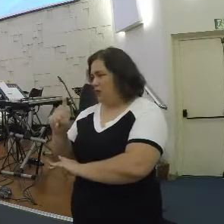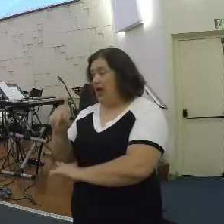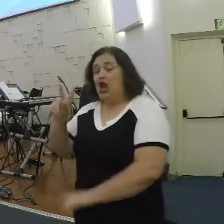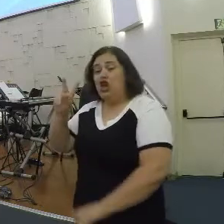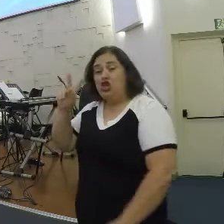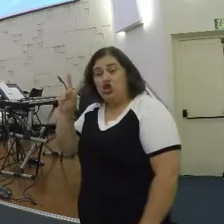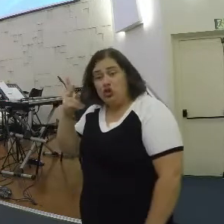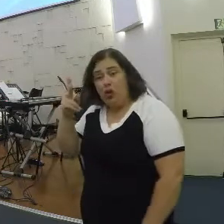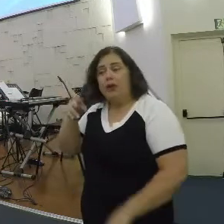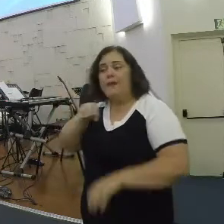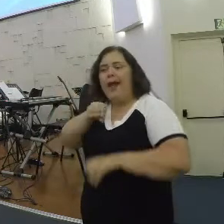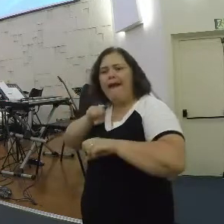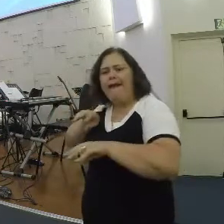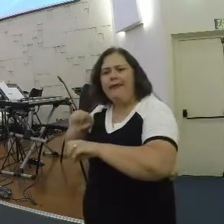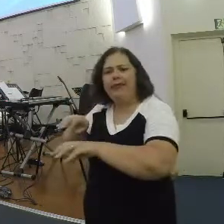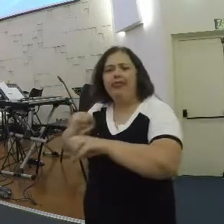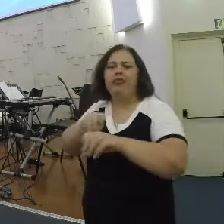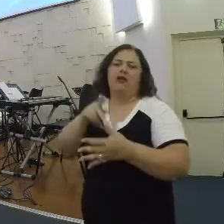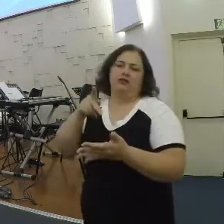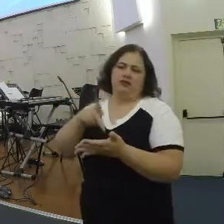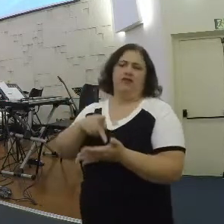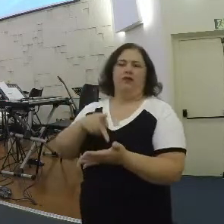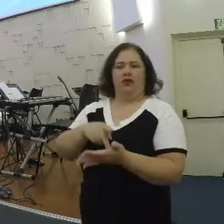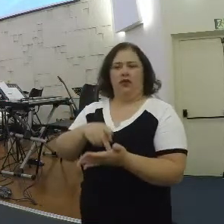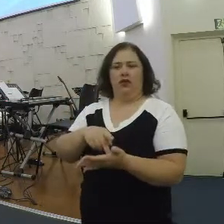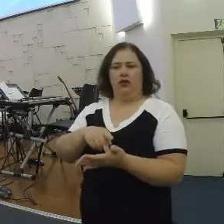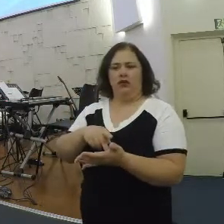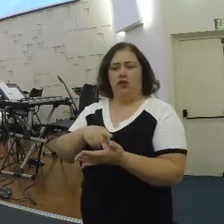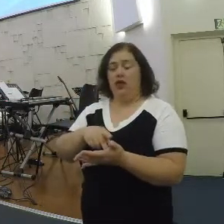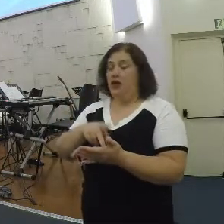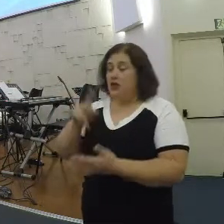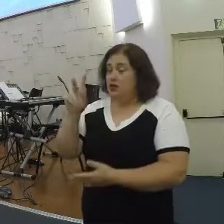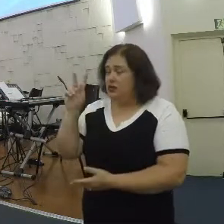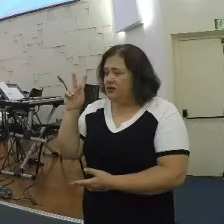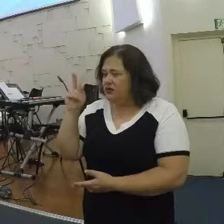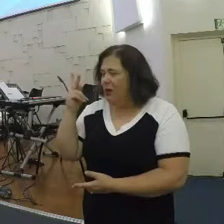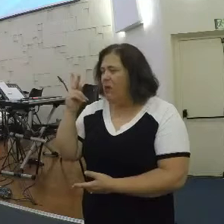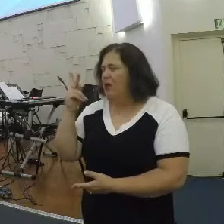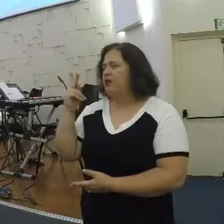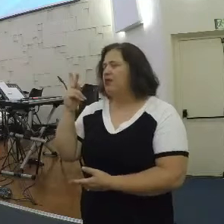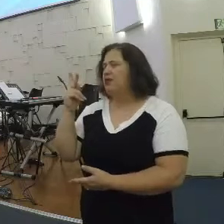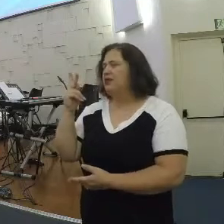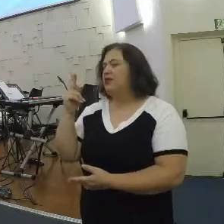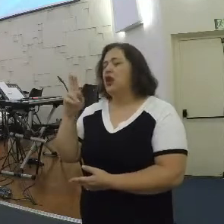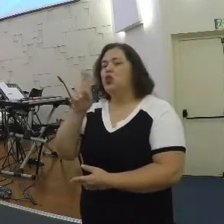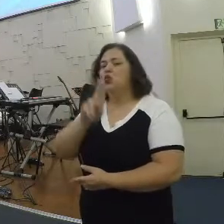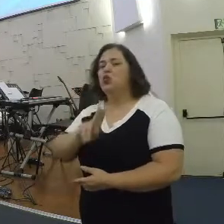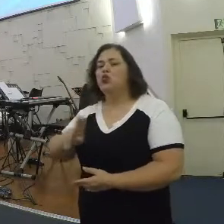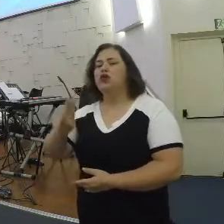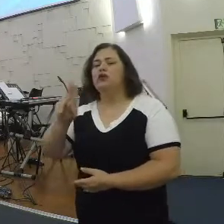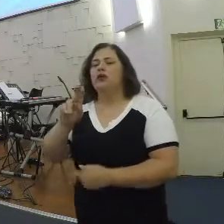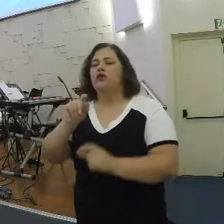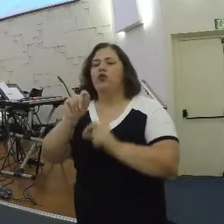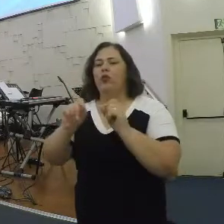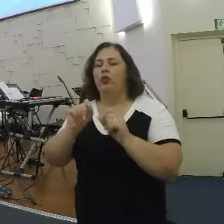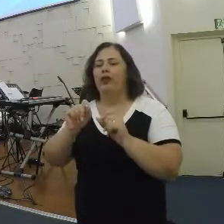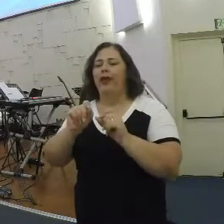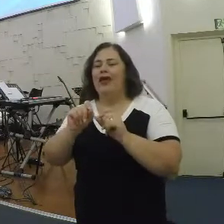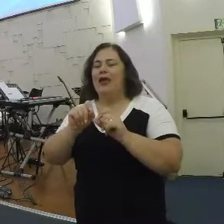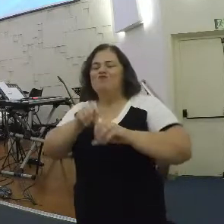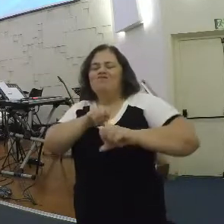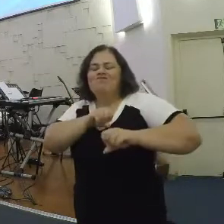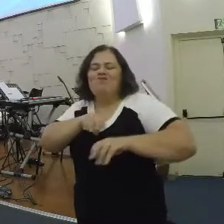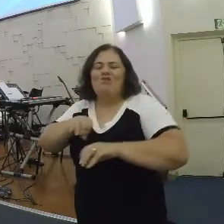apelavam à afetividade. Eram histórias que ilustravam grandes